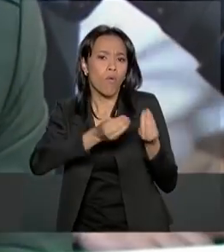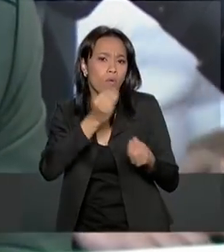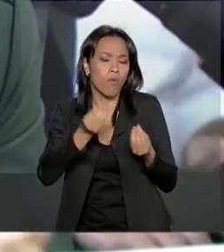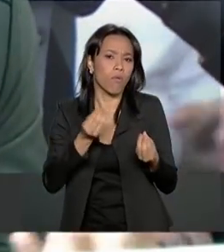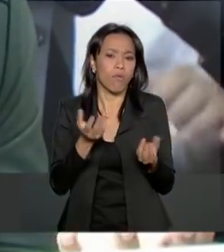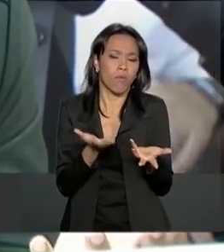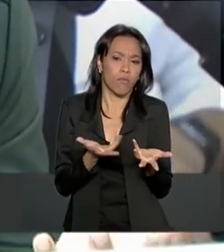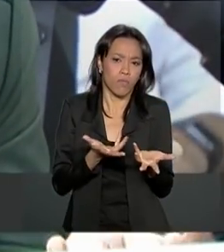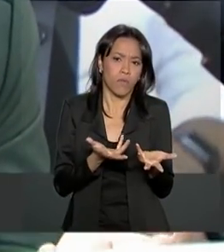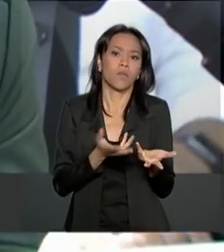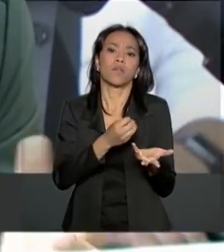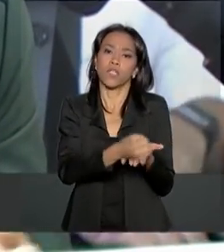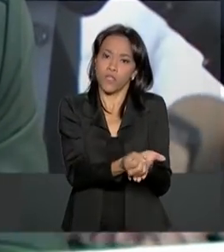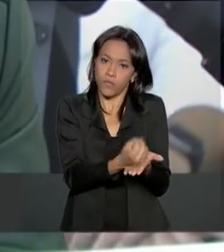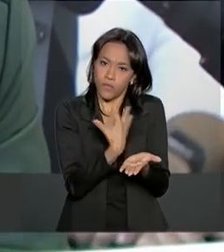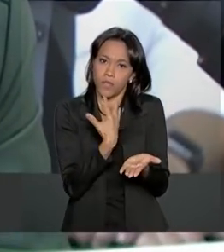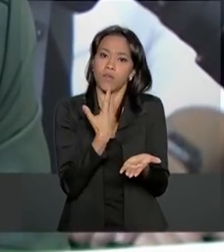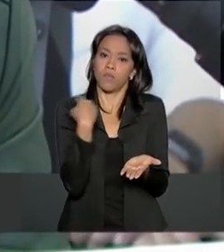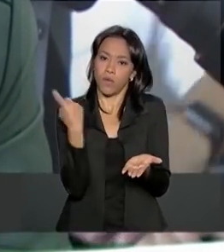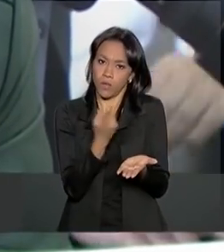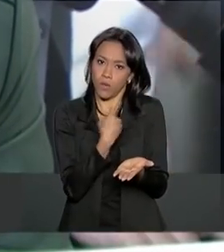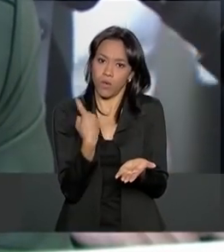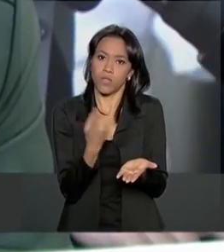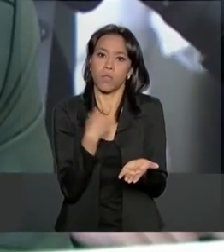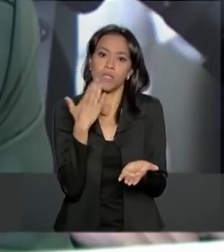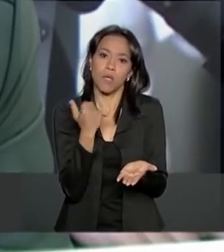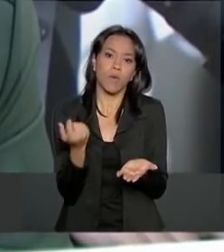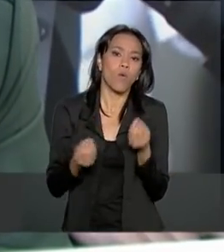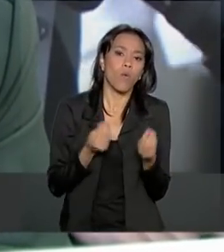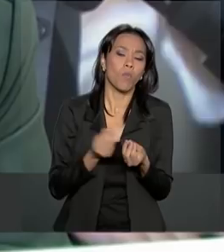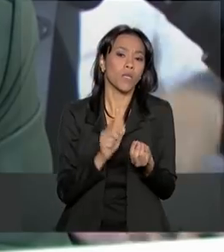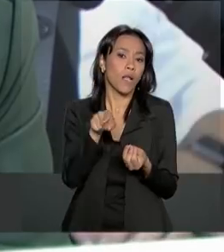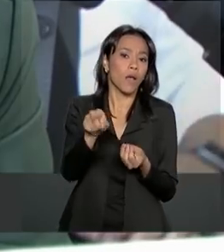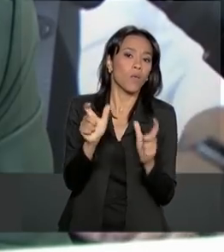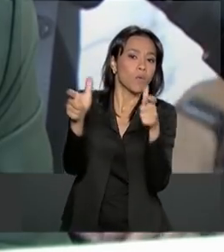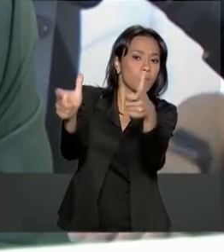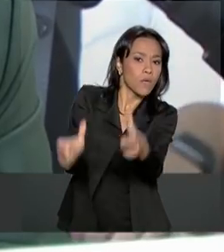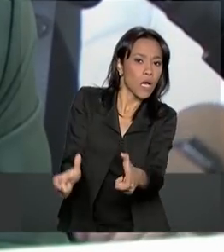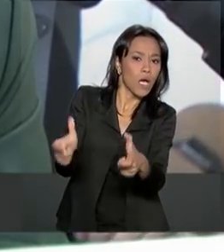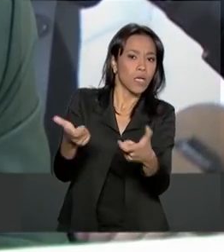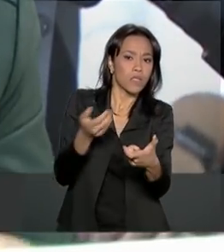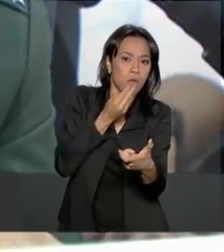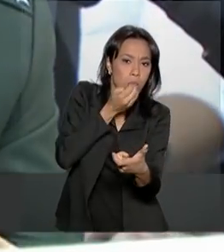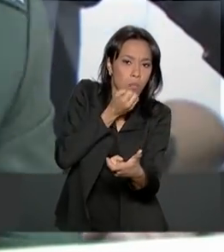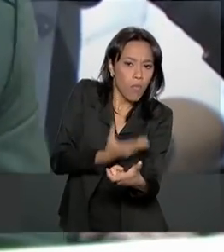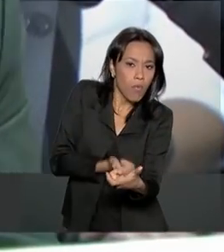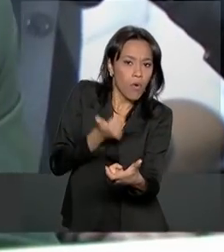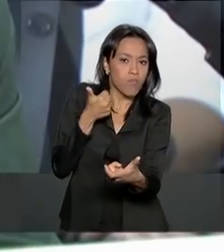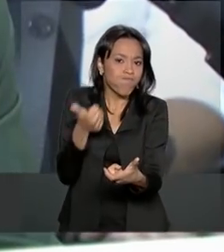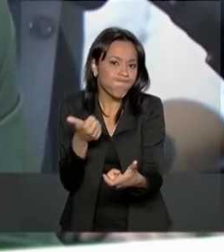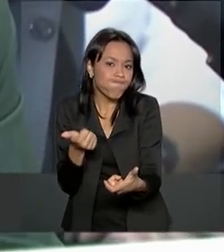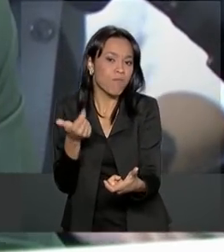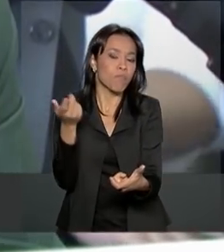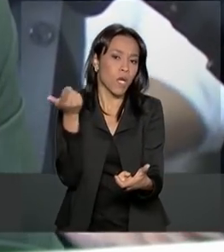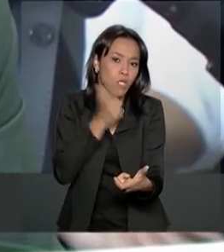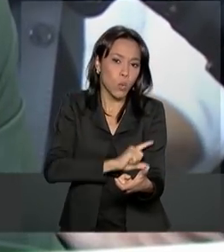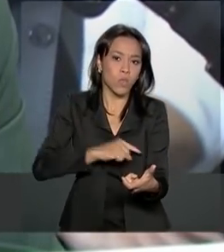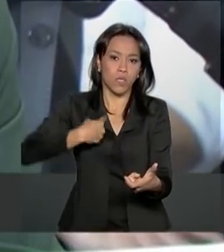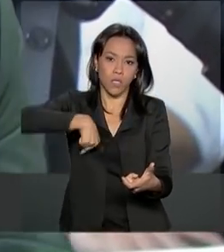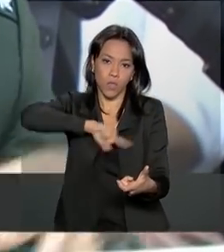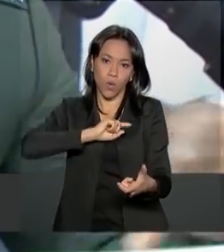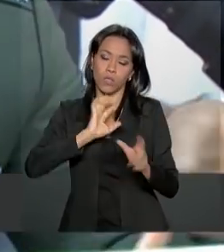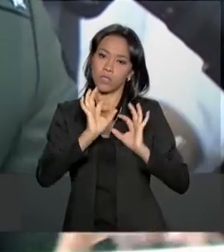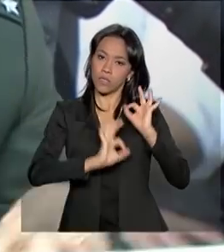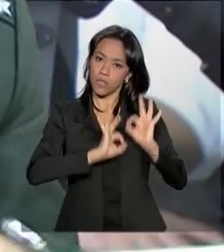o mais precisa, mas é previsão, daquela localização, daquele trecho, para que a gente possa planejar, a gente